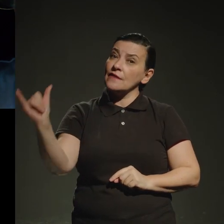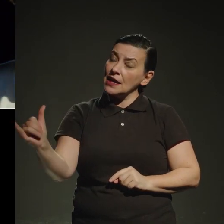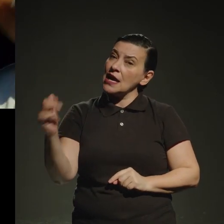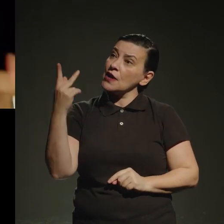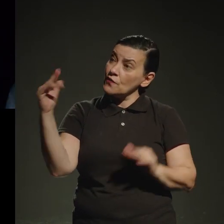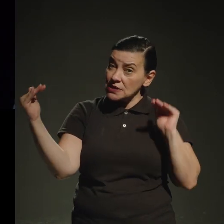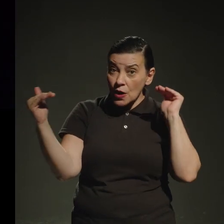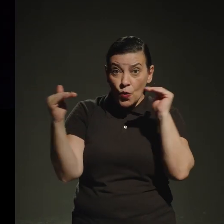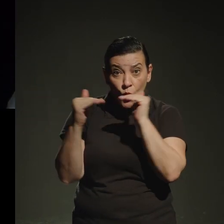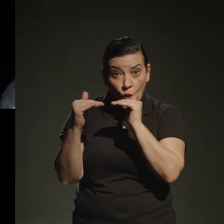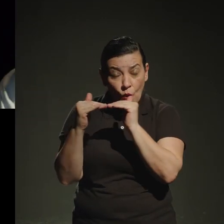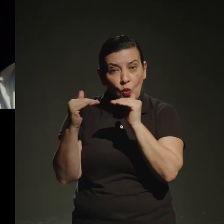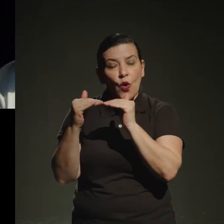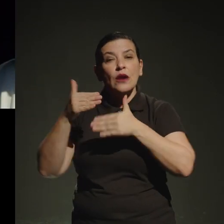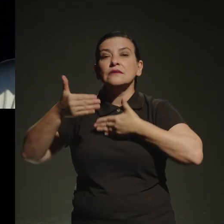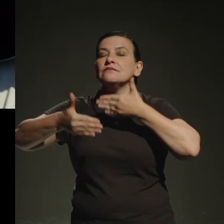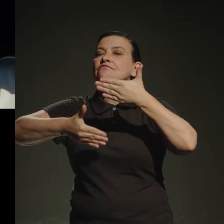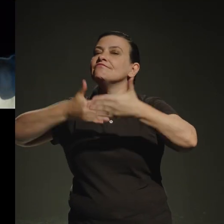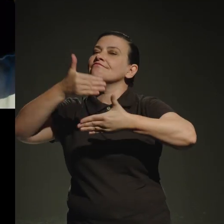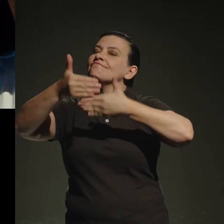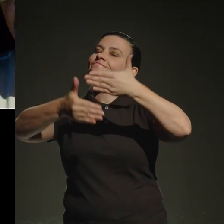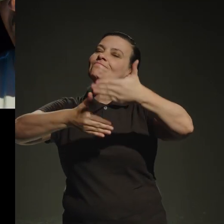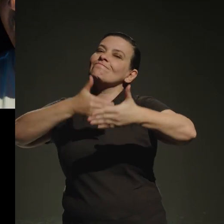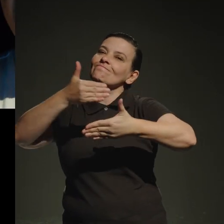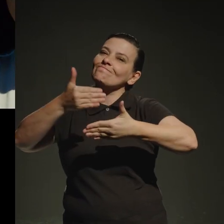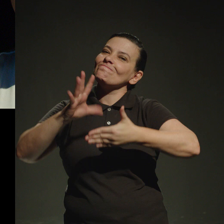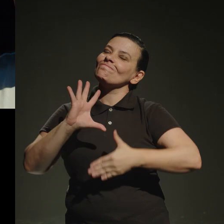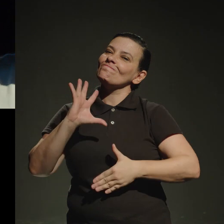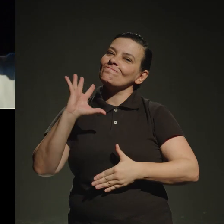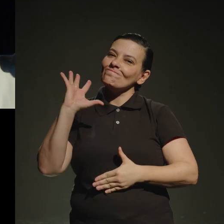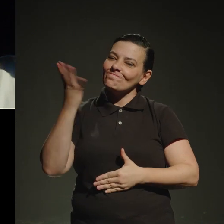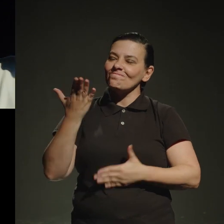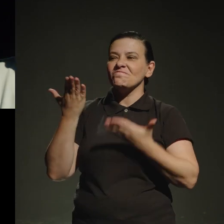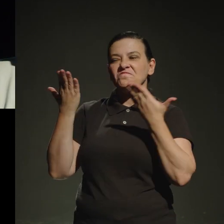ao sagrador Dom Giraldo de Villacañas, bem como, evidente, a musa do Cinea del Toboso, of course, que deverei